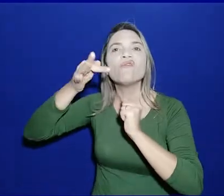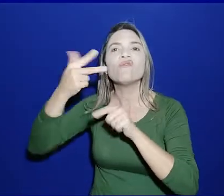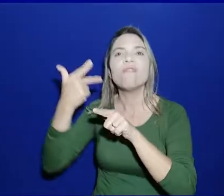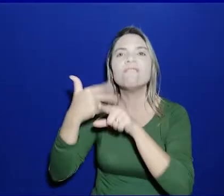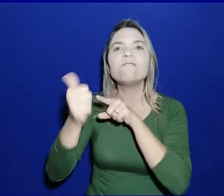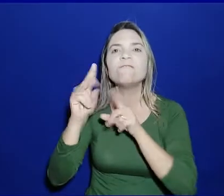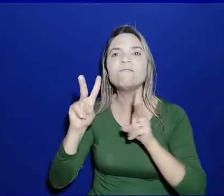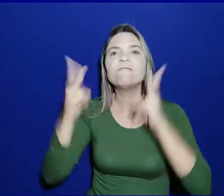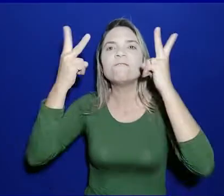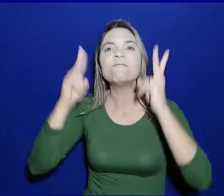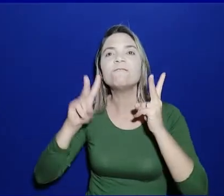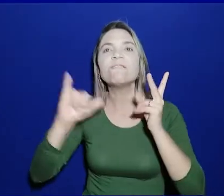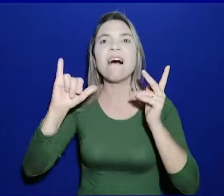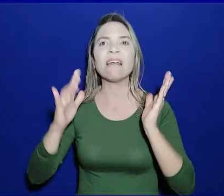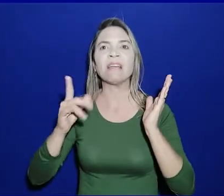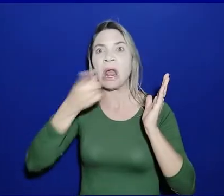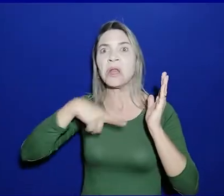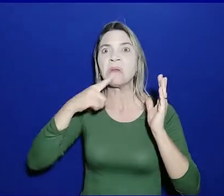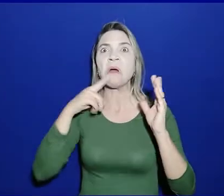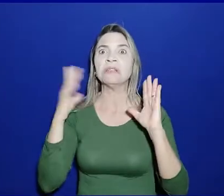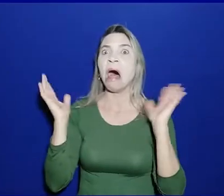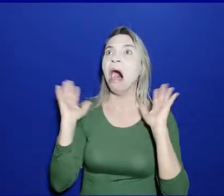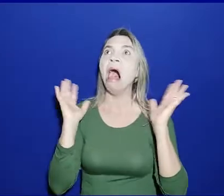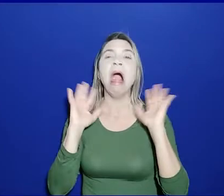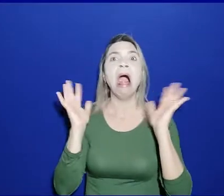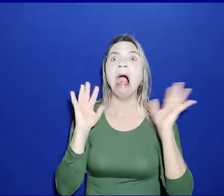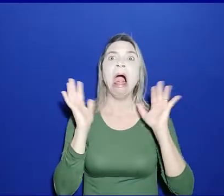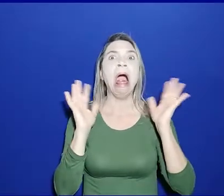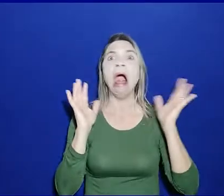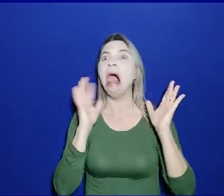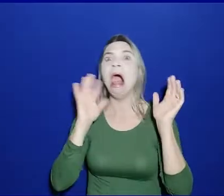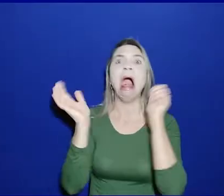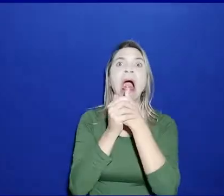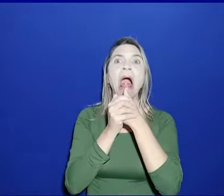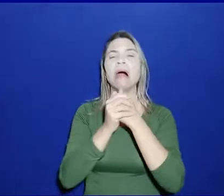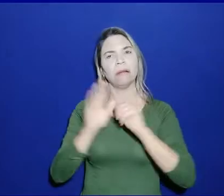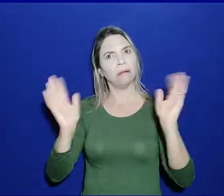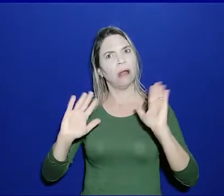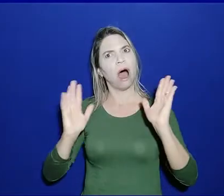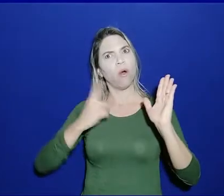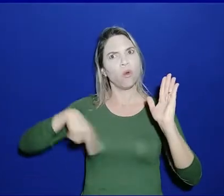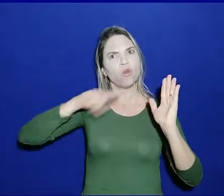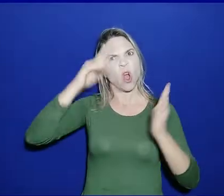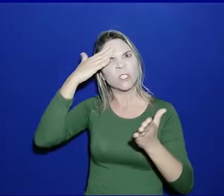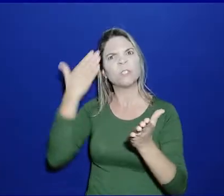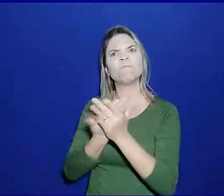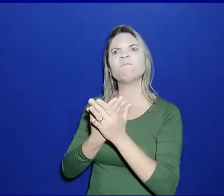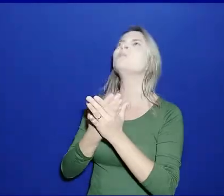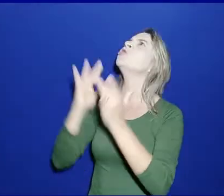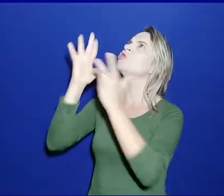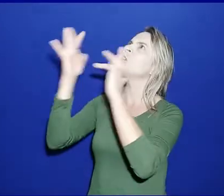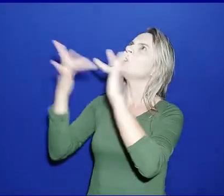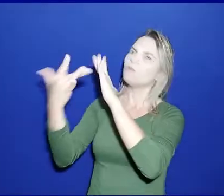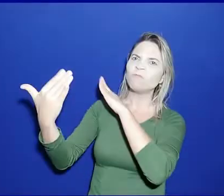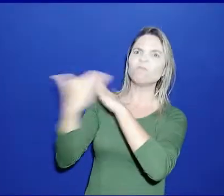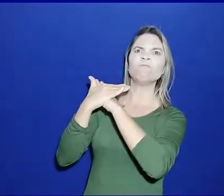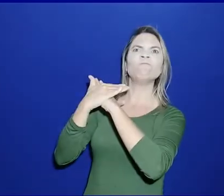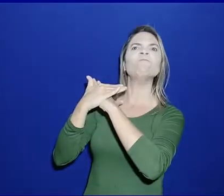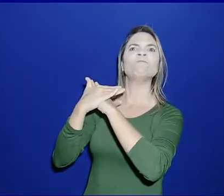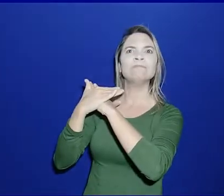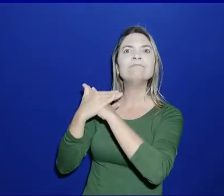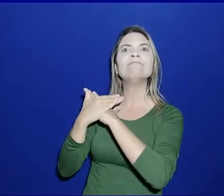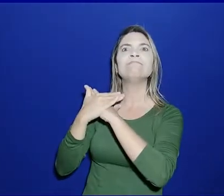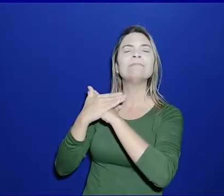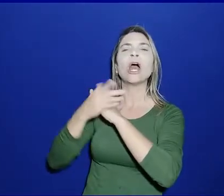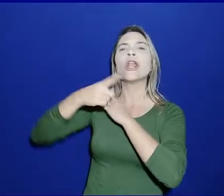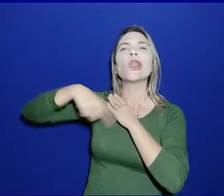crente em Jesus, e isso não é fuga, isso não é escapismo, isso é esperança. Como um Deus grandioso como o nosso Deus nos teria criado